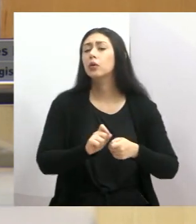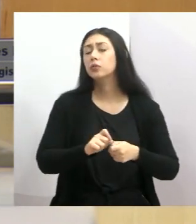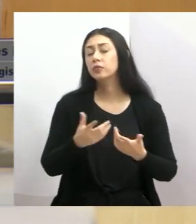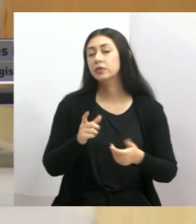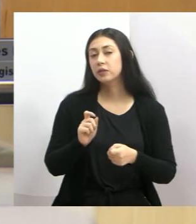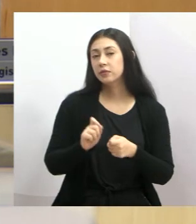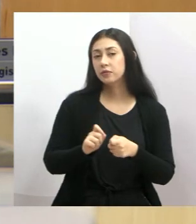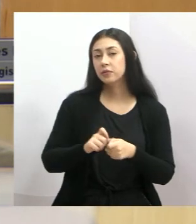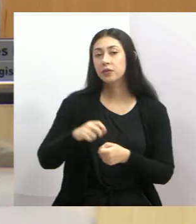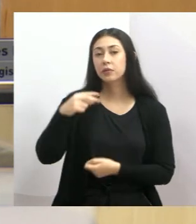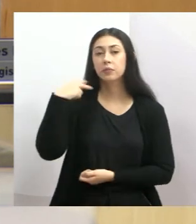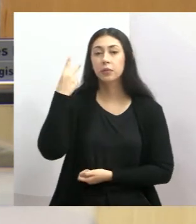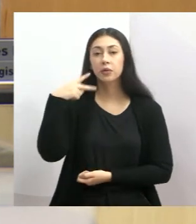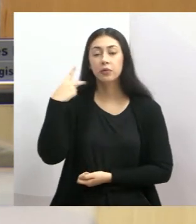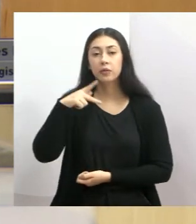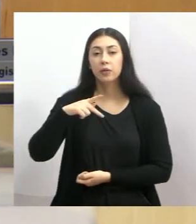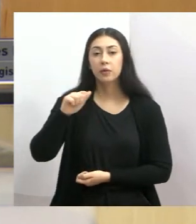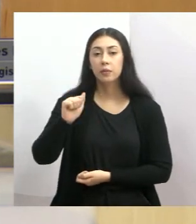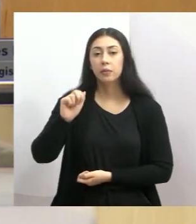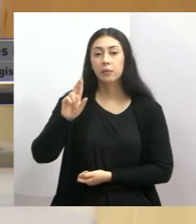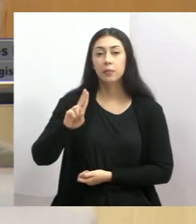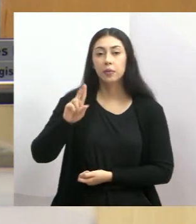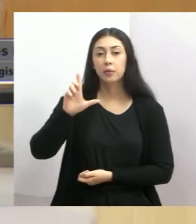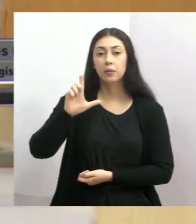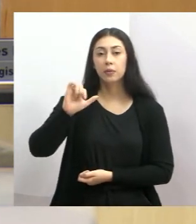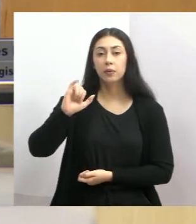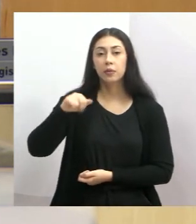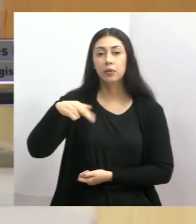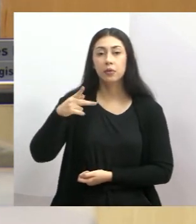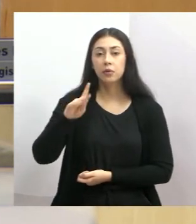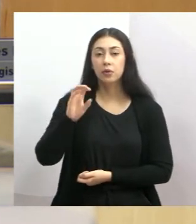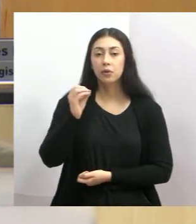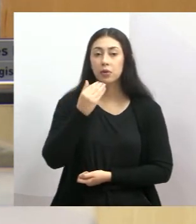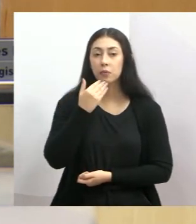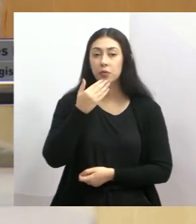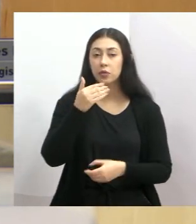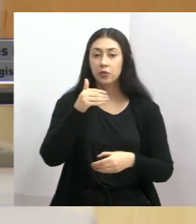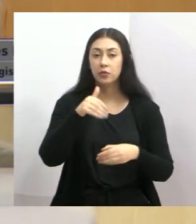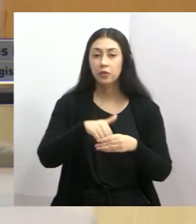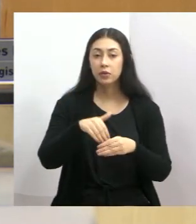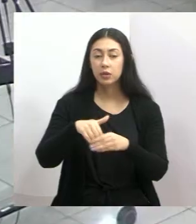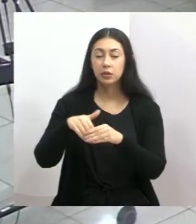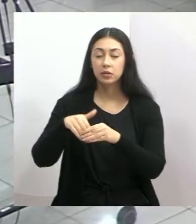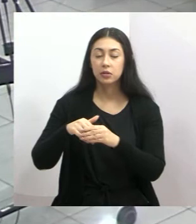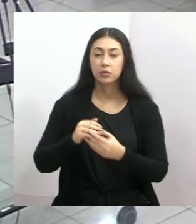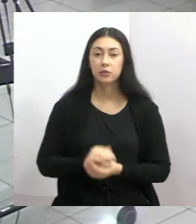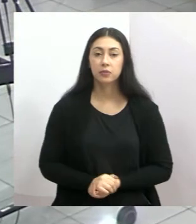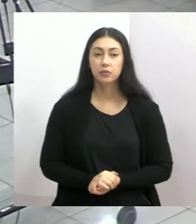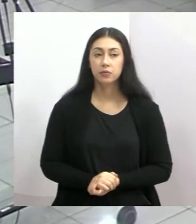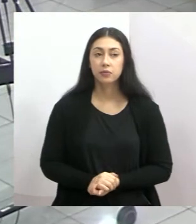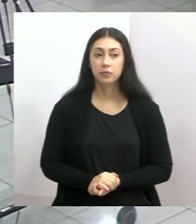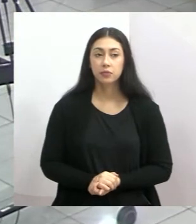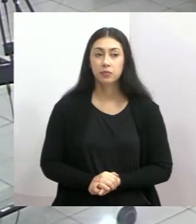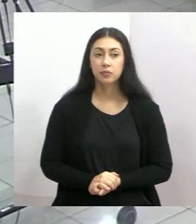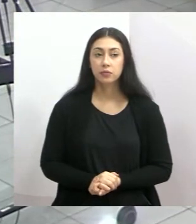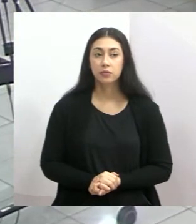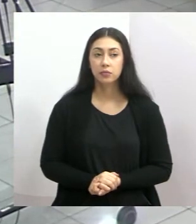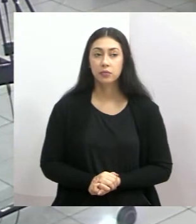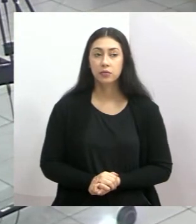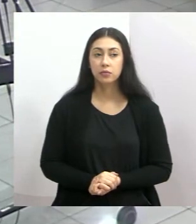autoria vereador Paulinho dos condutores foi pedido votação seu presidente E aí